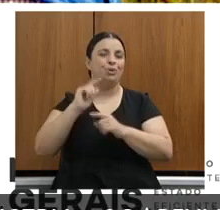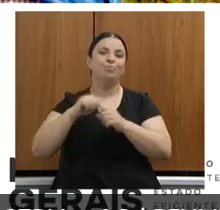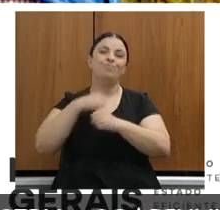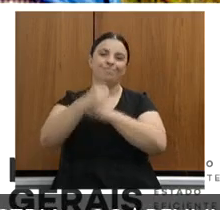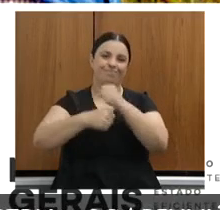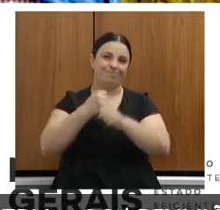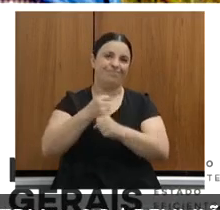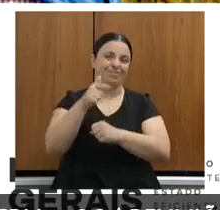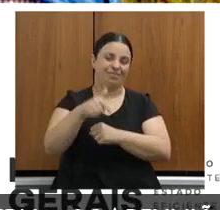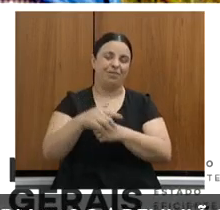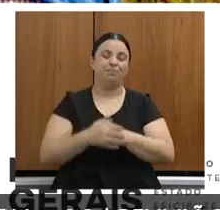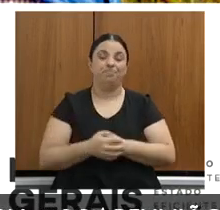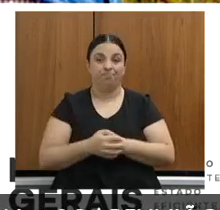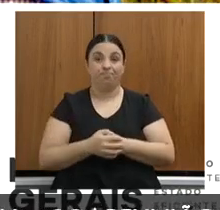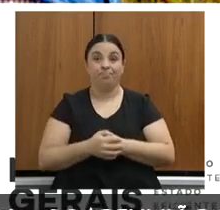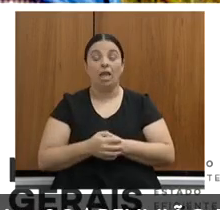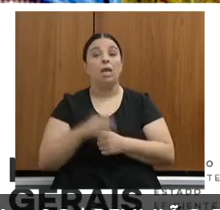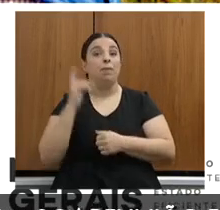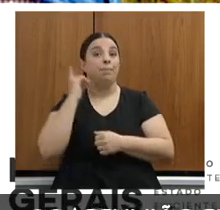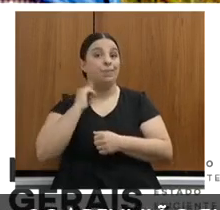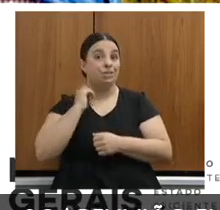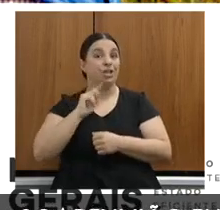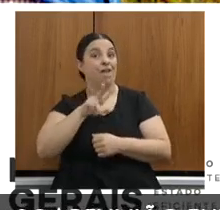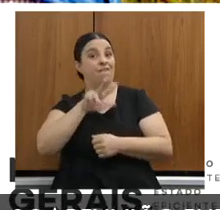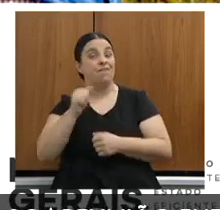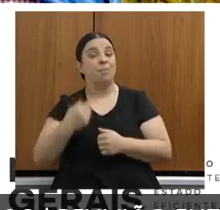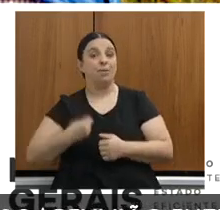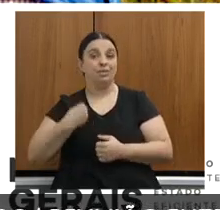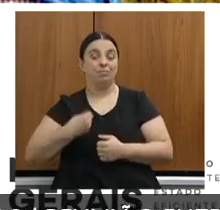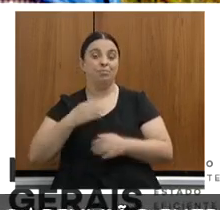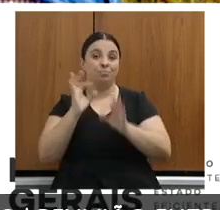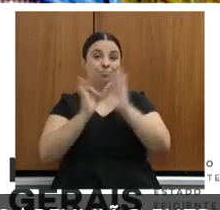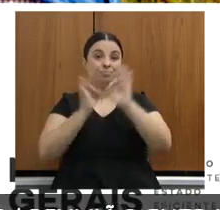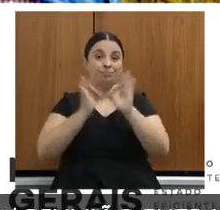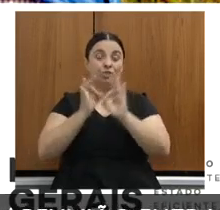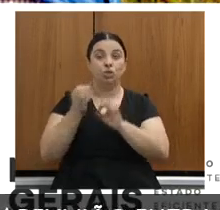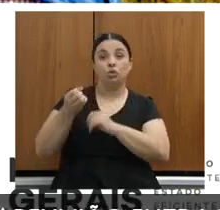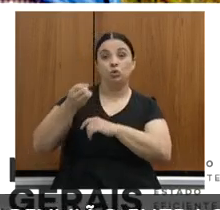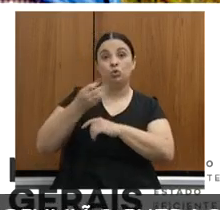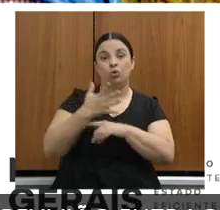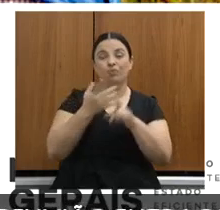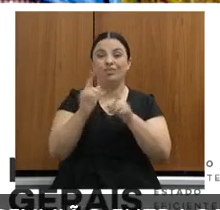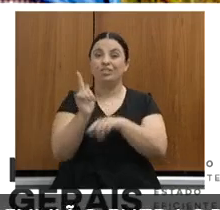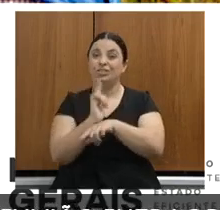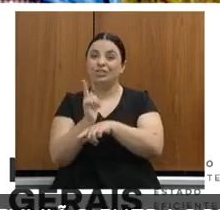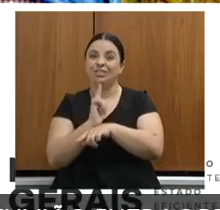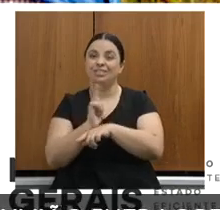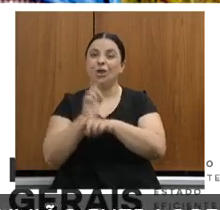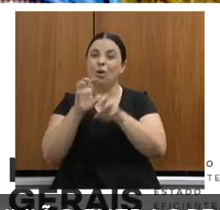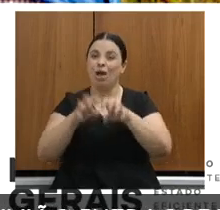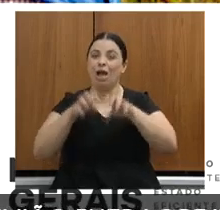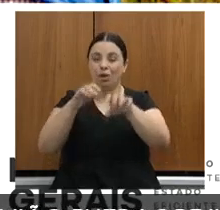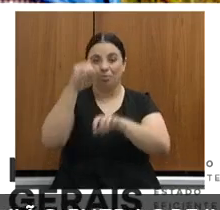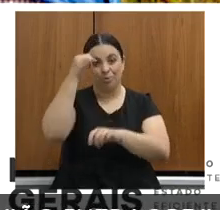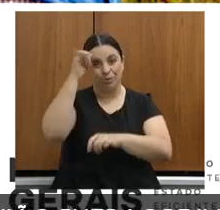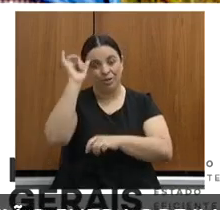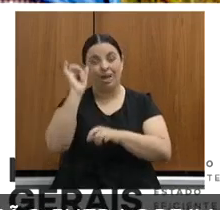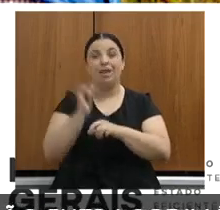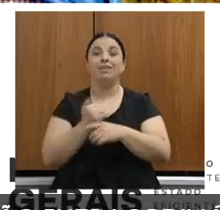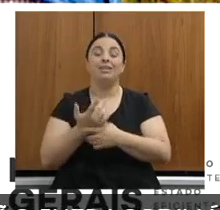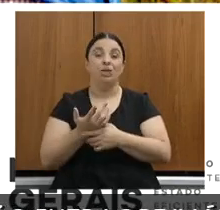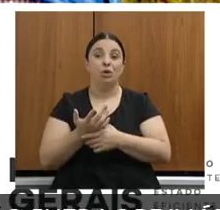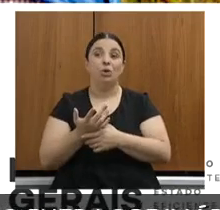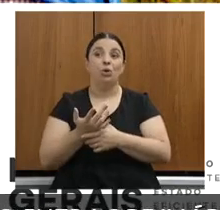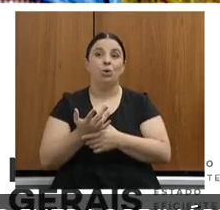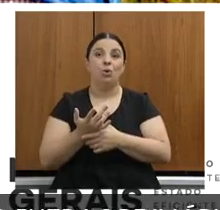além disso também Minas Gerais para participar de um projeto piloto na gestão agropecuária em parceria com o Ministério da Agricultura CNA tem